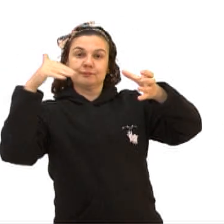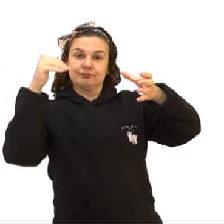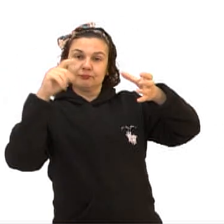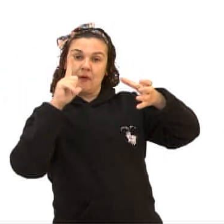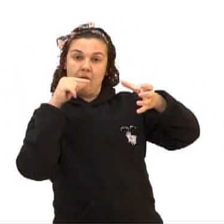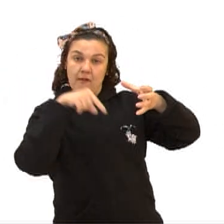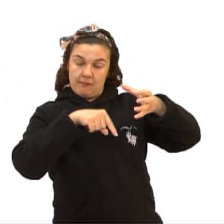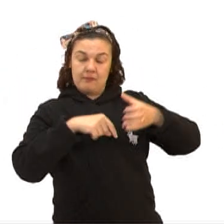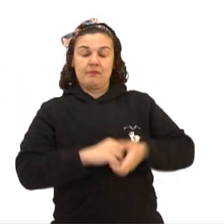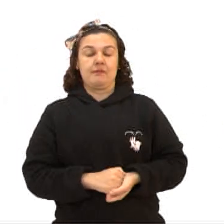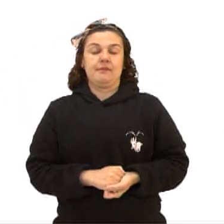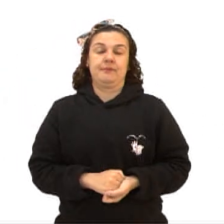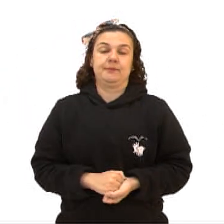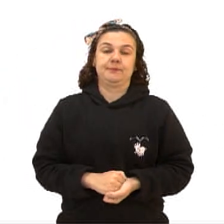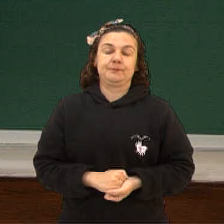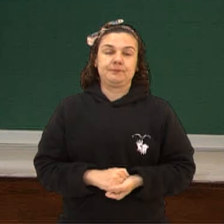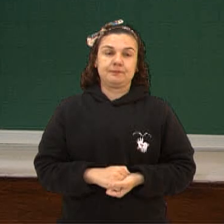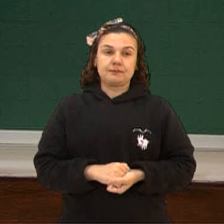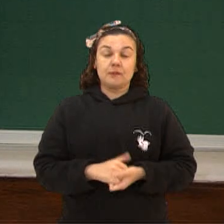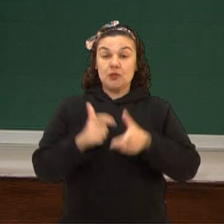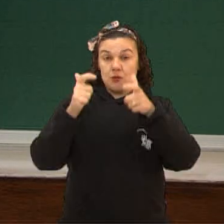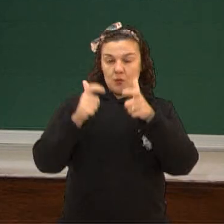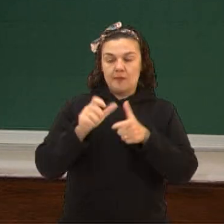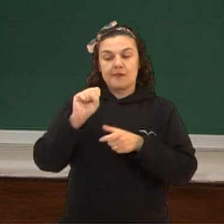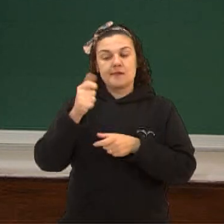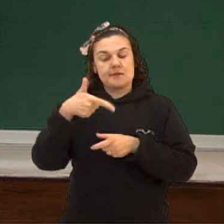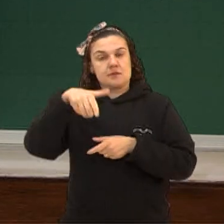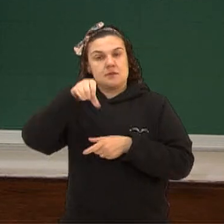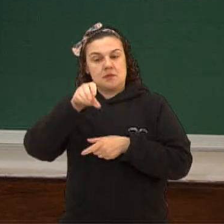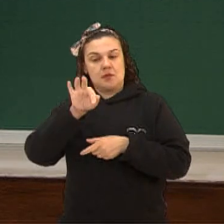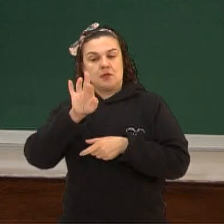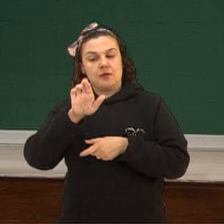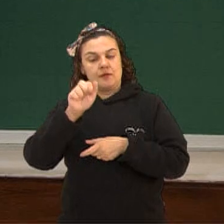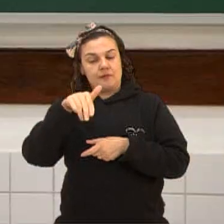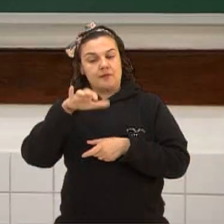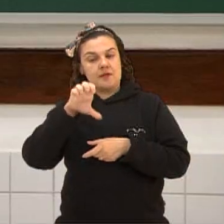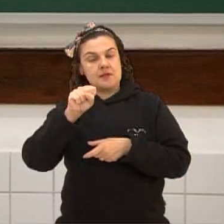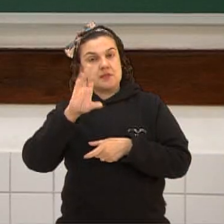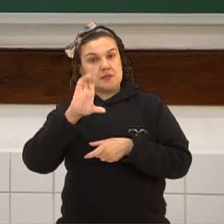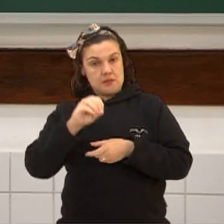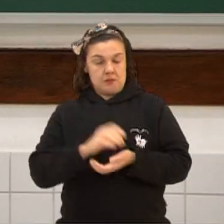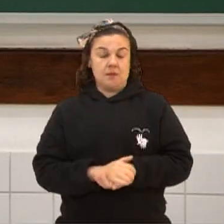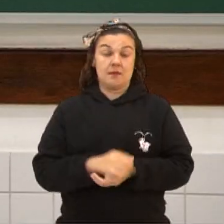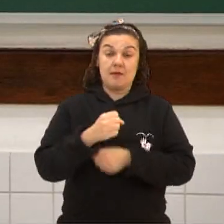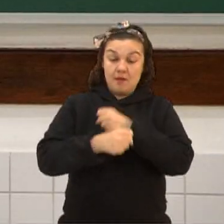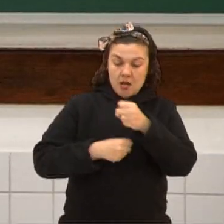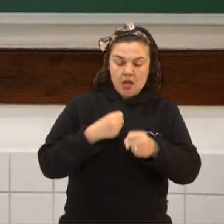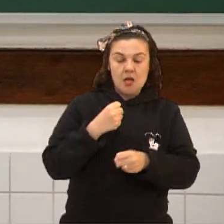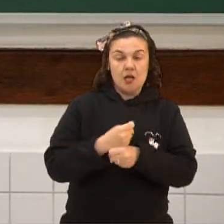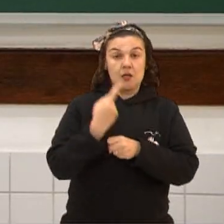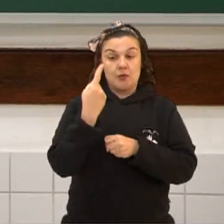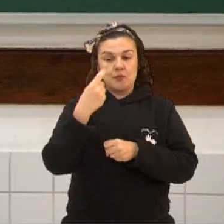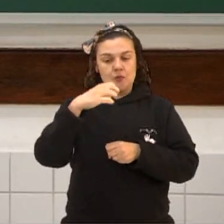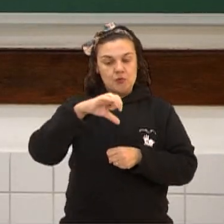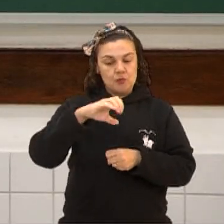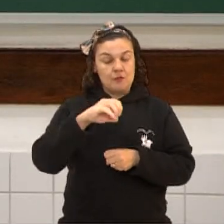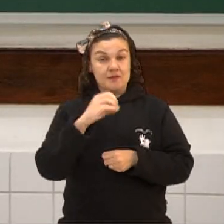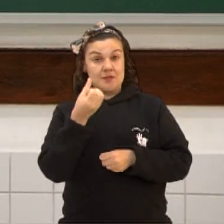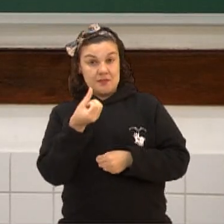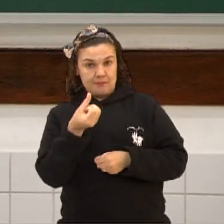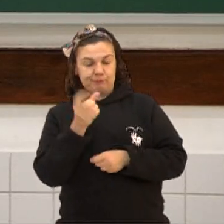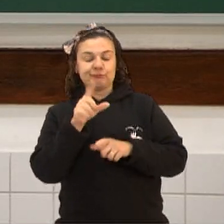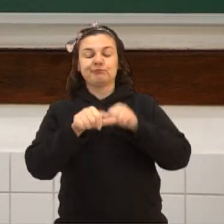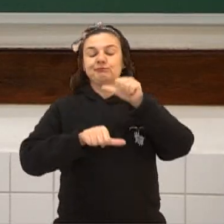para o São Francisco, para o Alto São Francisco. Já no ano de 1906, infelizmente, já teve que ser mudada